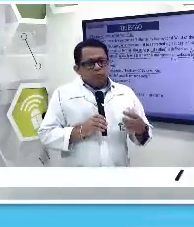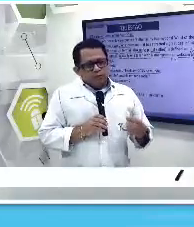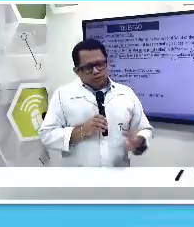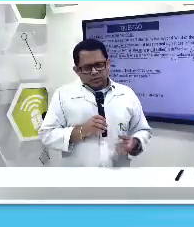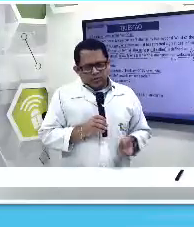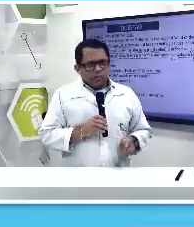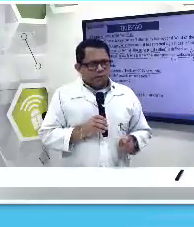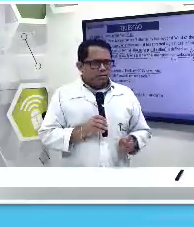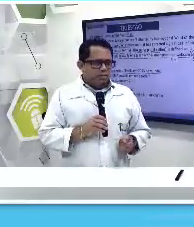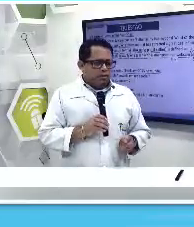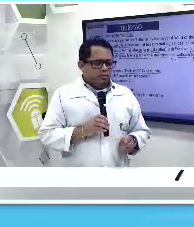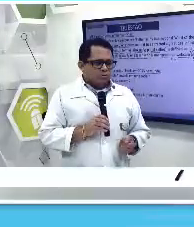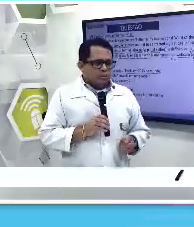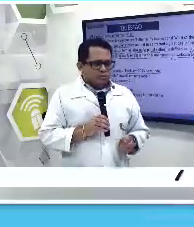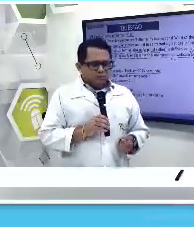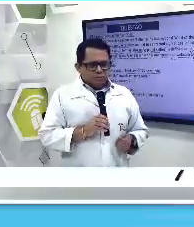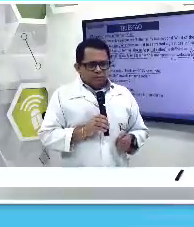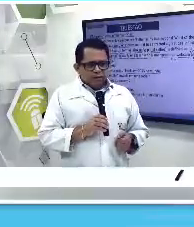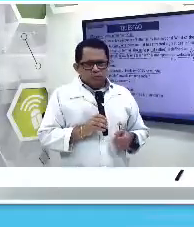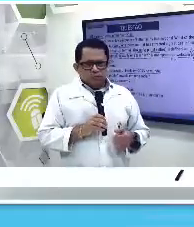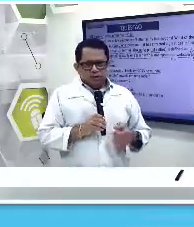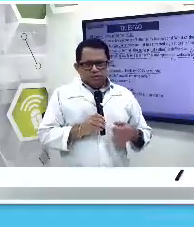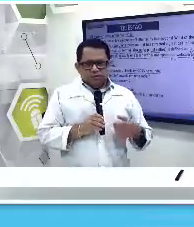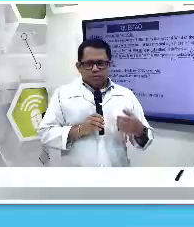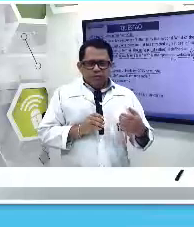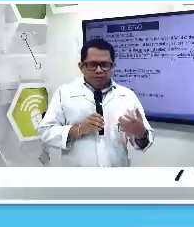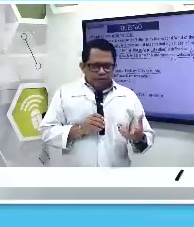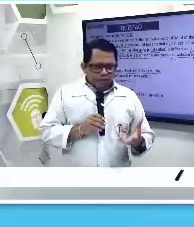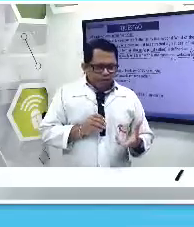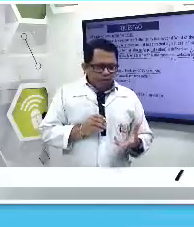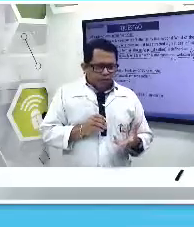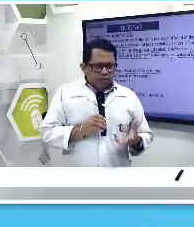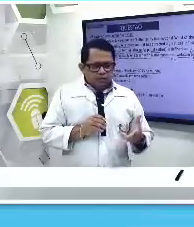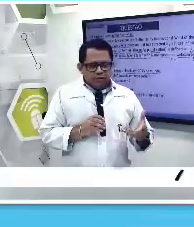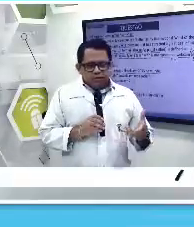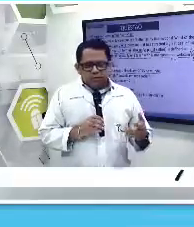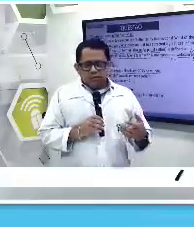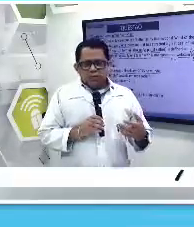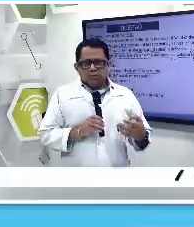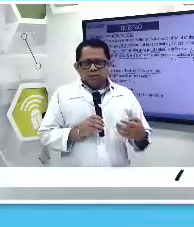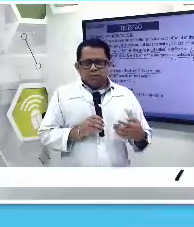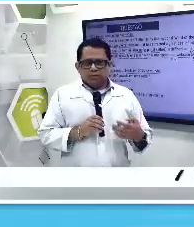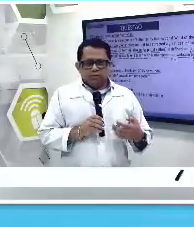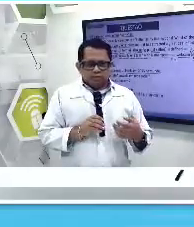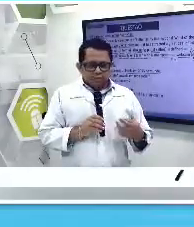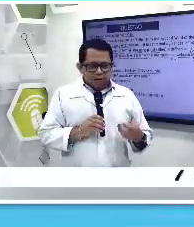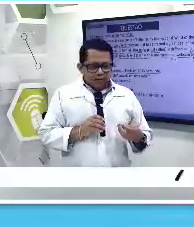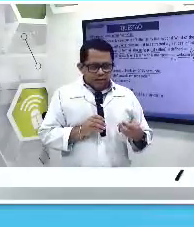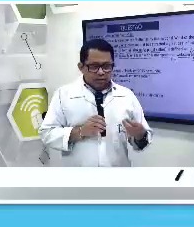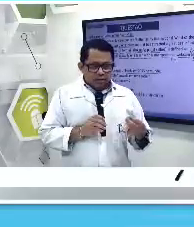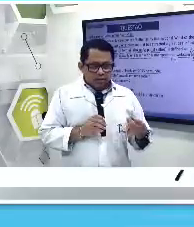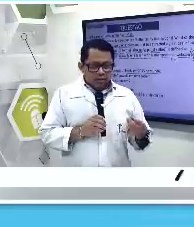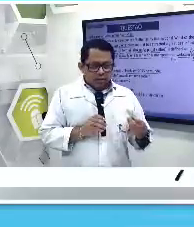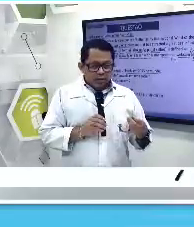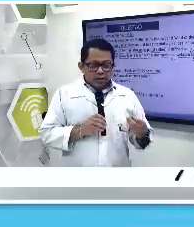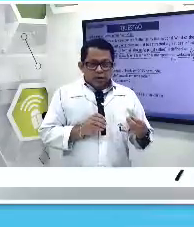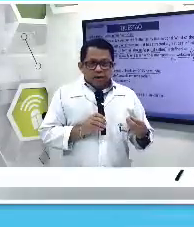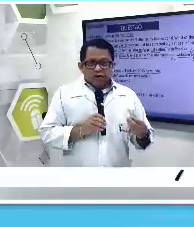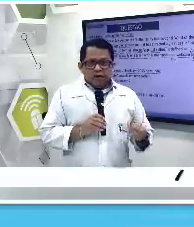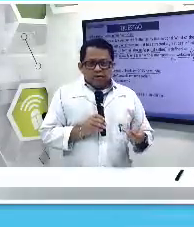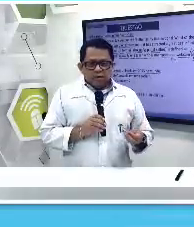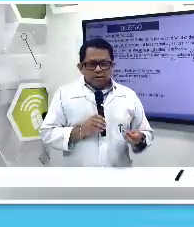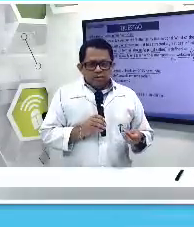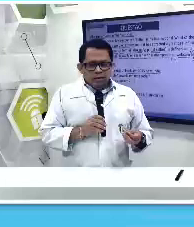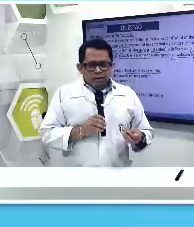ano tem muito destes acontecimentos na pessoa vai em busca da foto perfeita e infelizmente não tenha os devidos cuidados e a devida